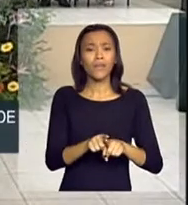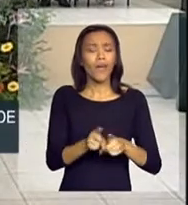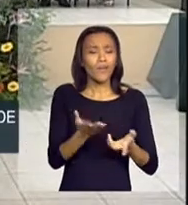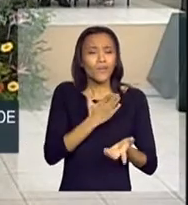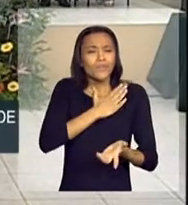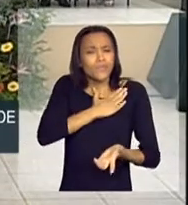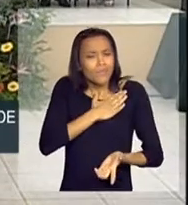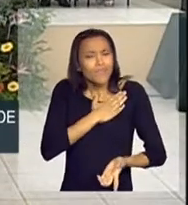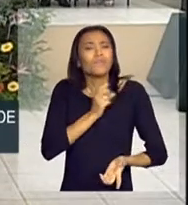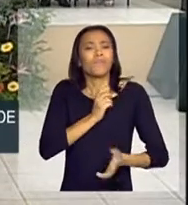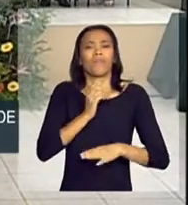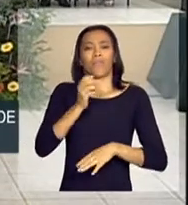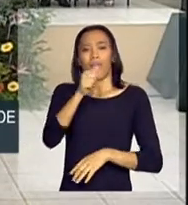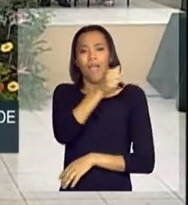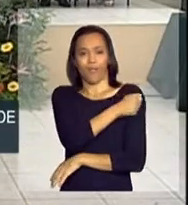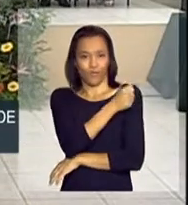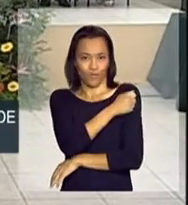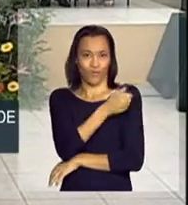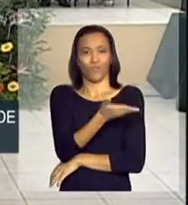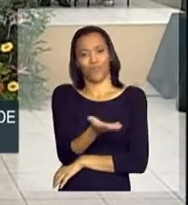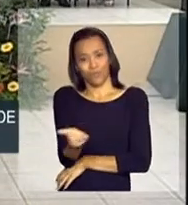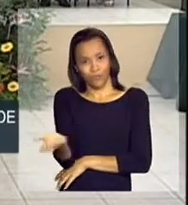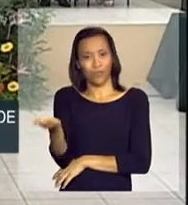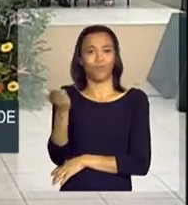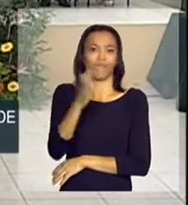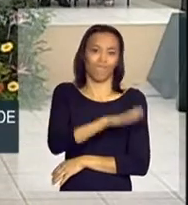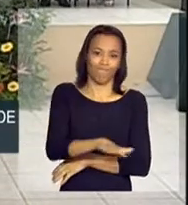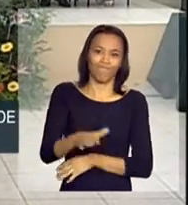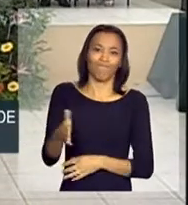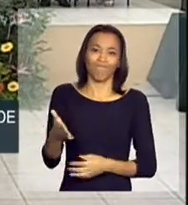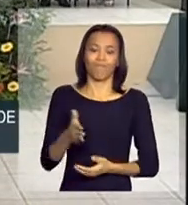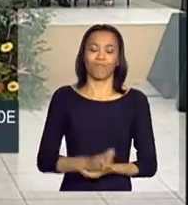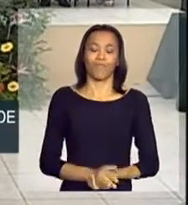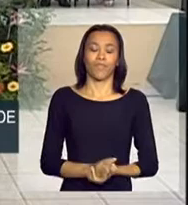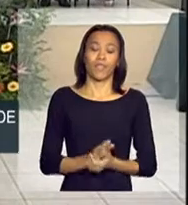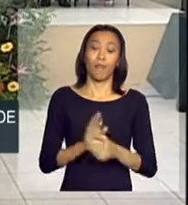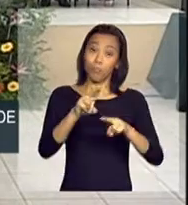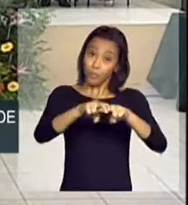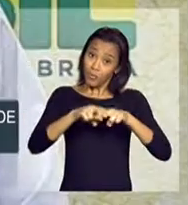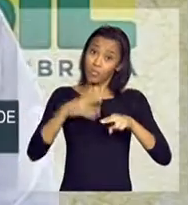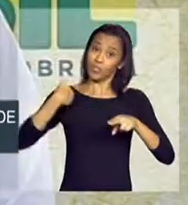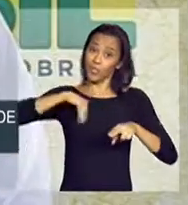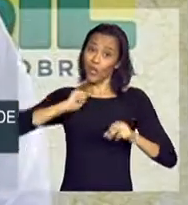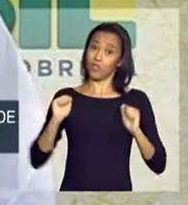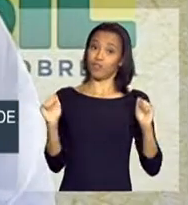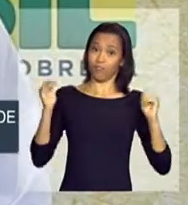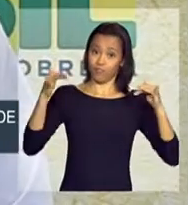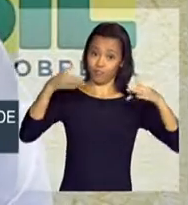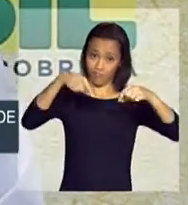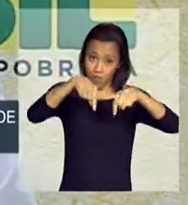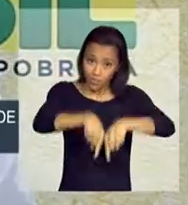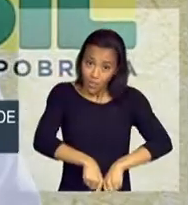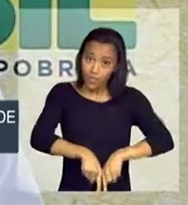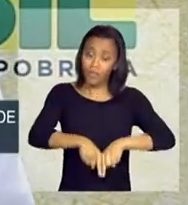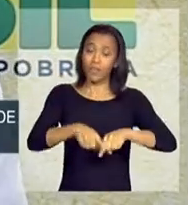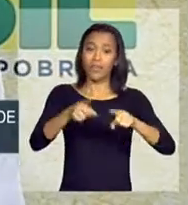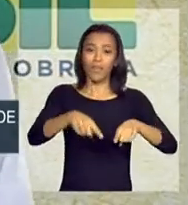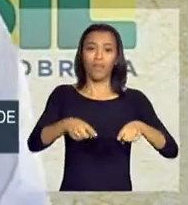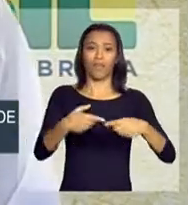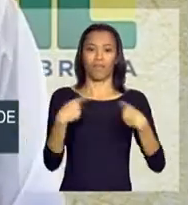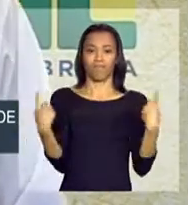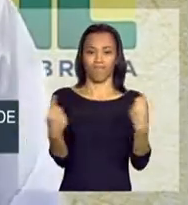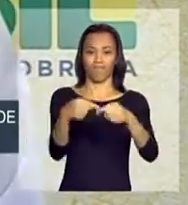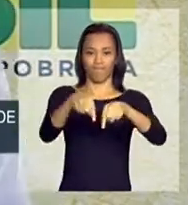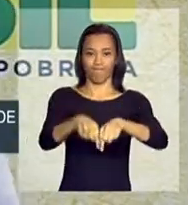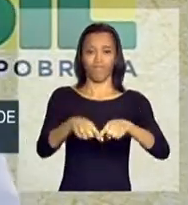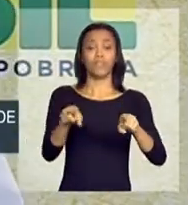que afinal de contas a razão de ser de estamos aqui é justamente para essa garotada é maravilhosa que